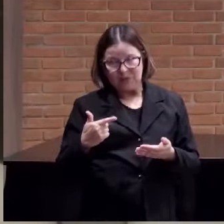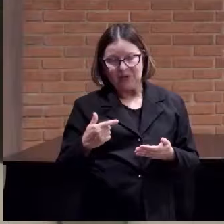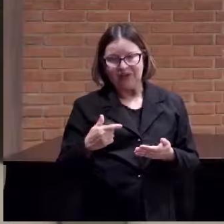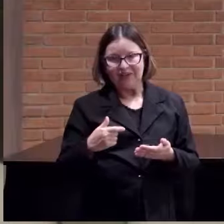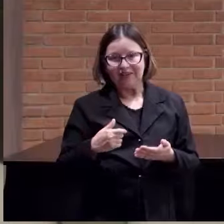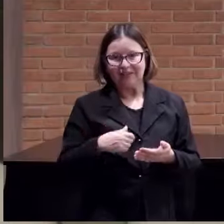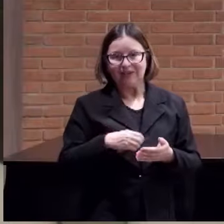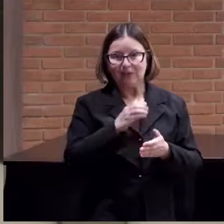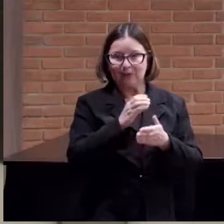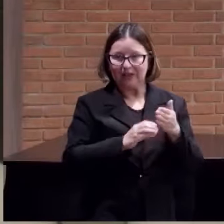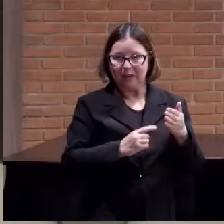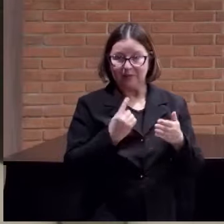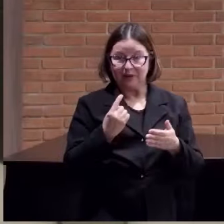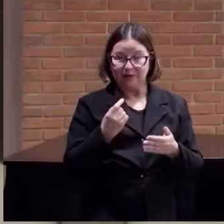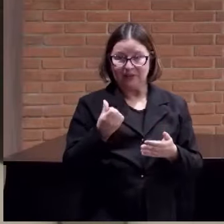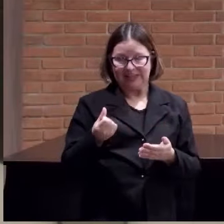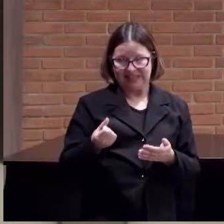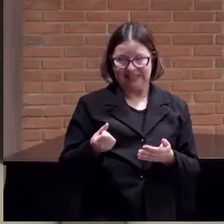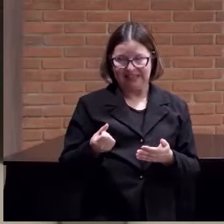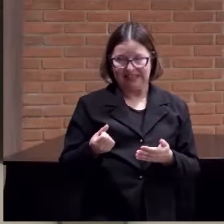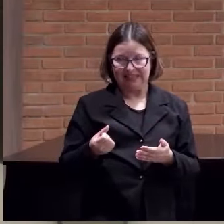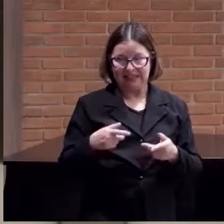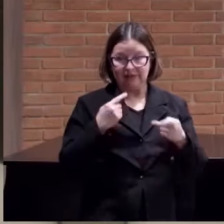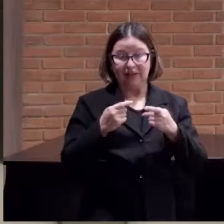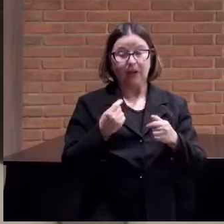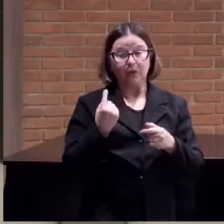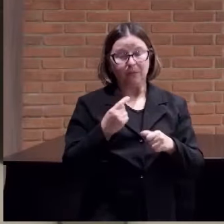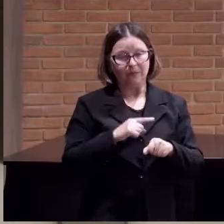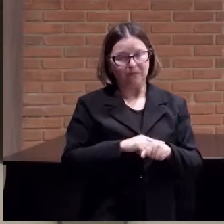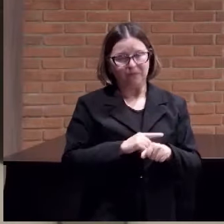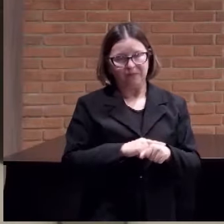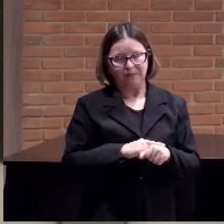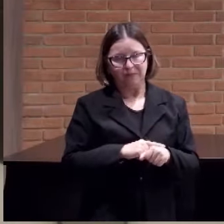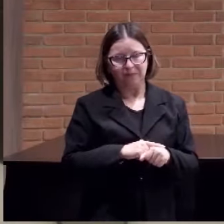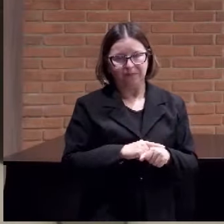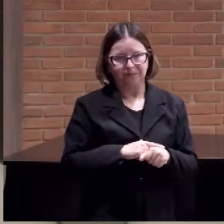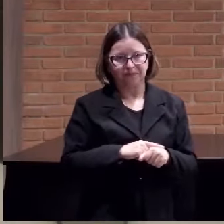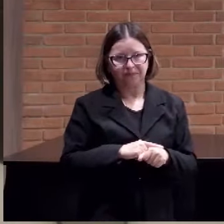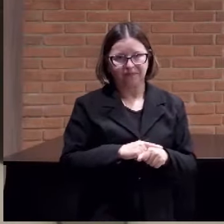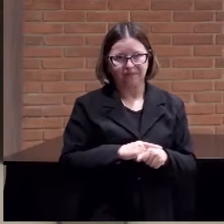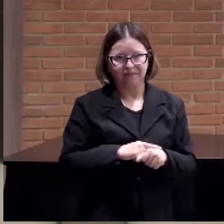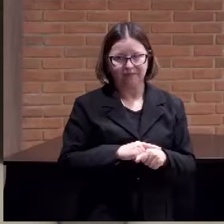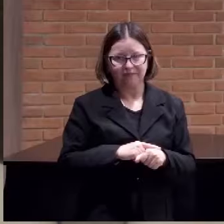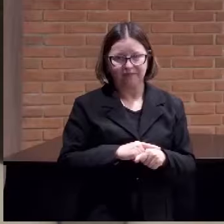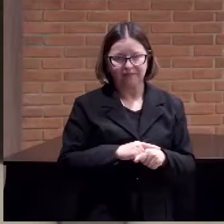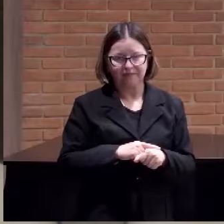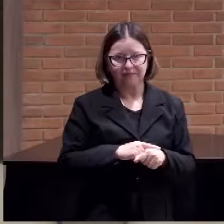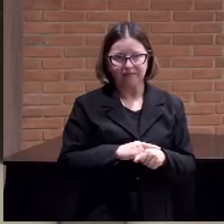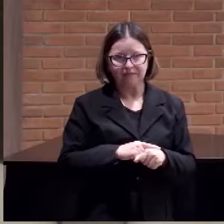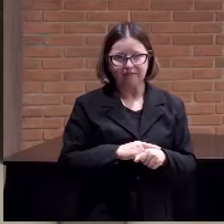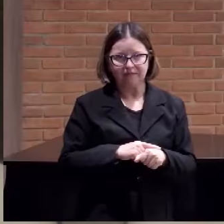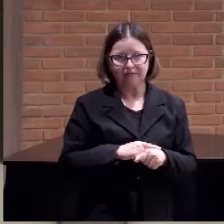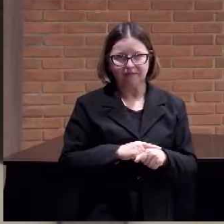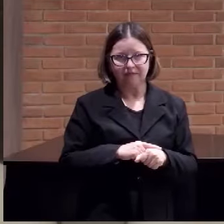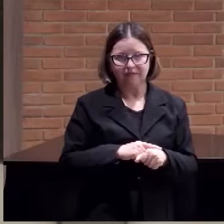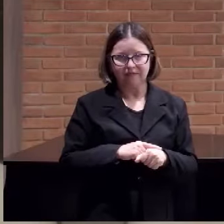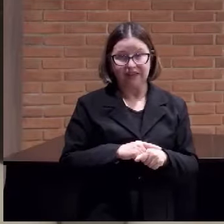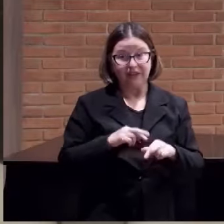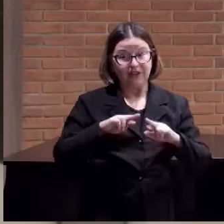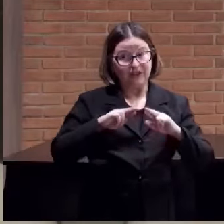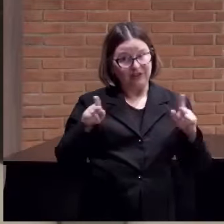é uma hora. Essa tradução que faz a hora difere desta